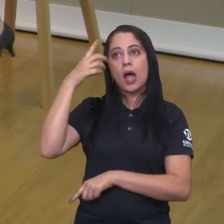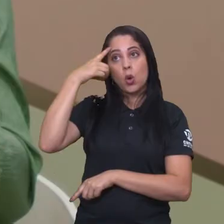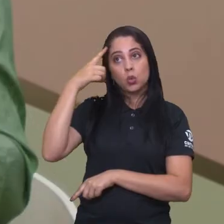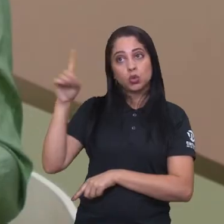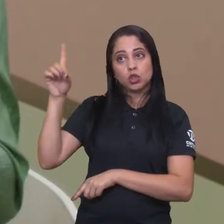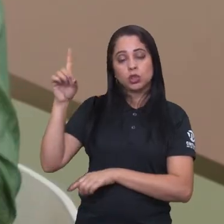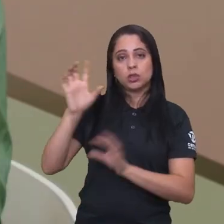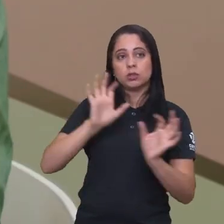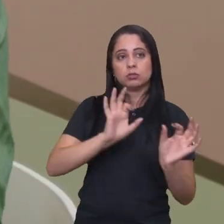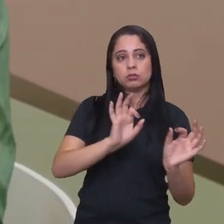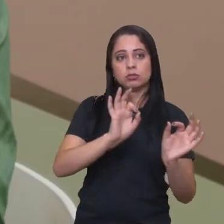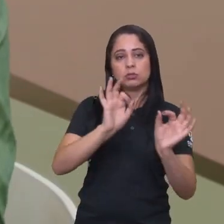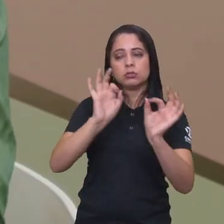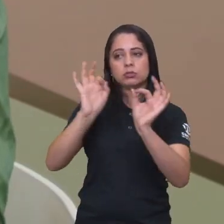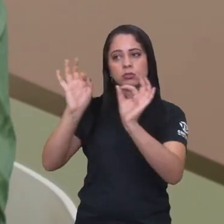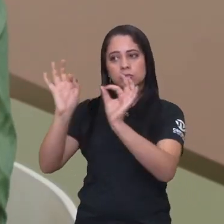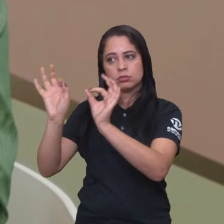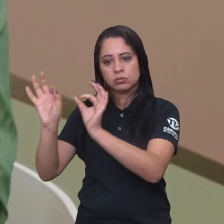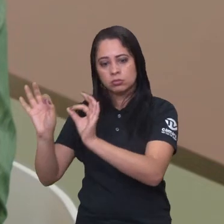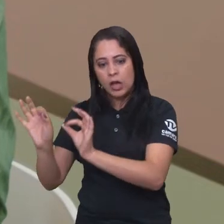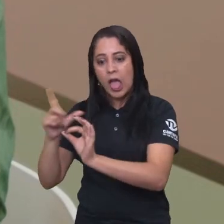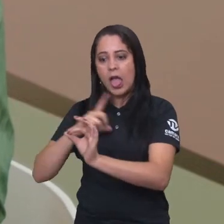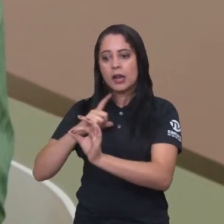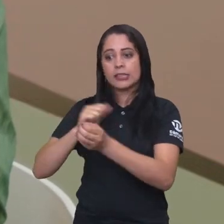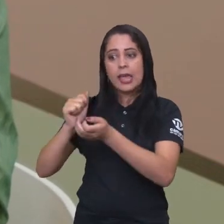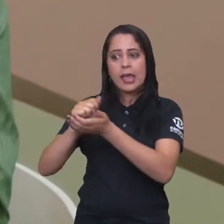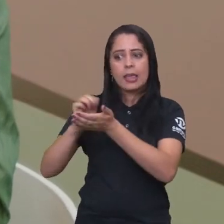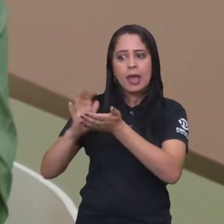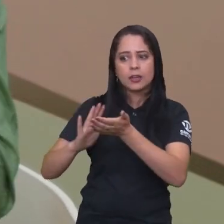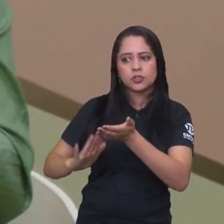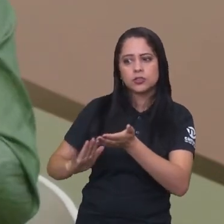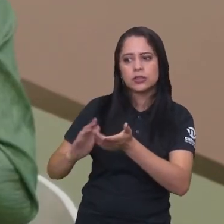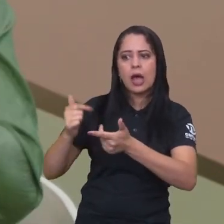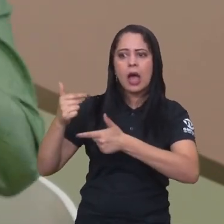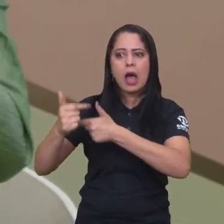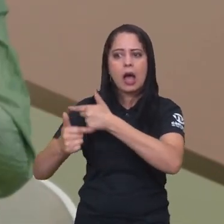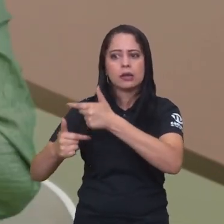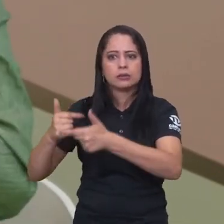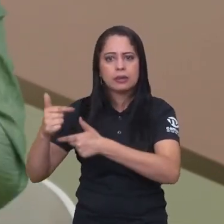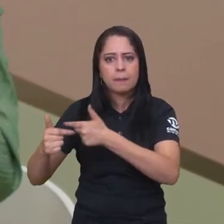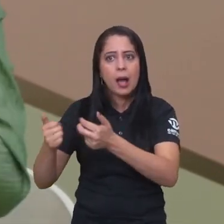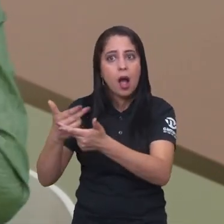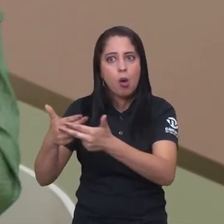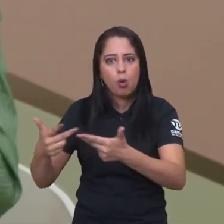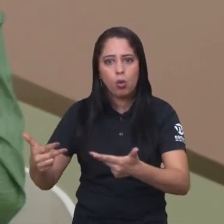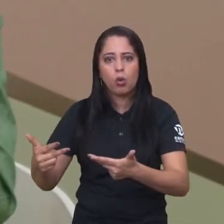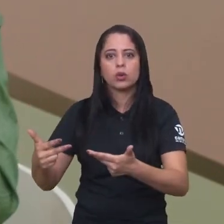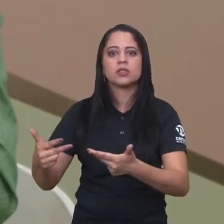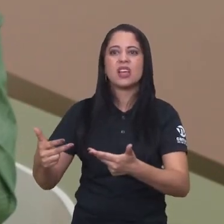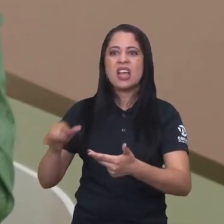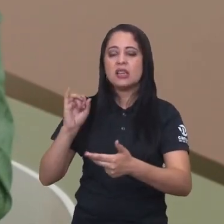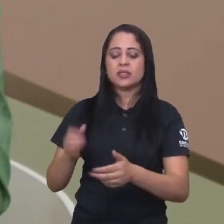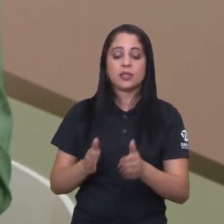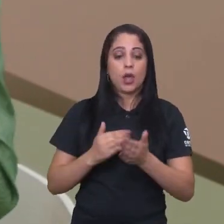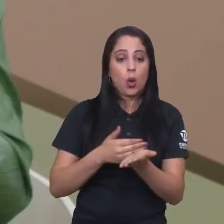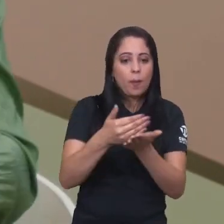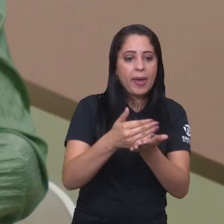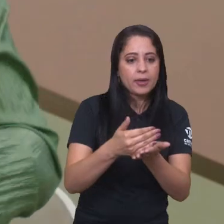e concentrando as atividades. Porque quando a gente começa a fazer as atividades picadas, o que acontece? A